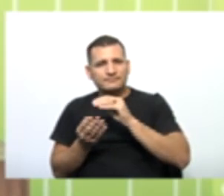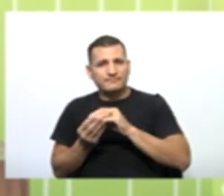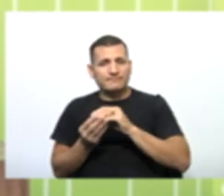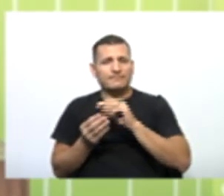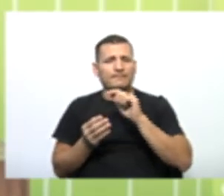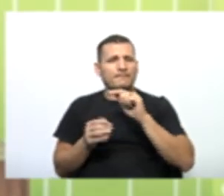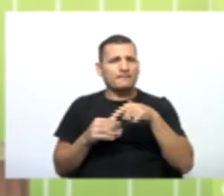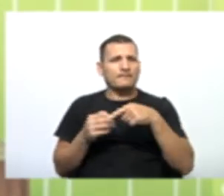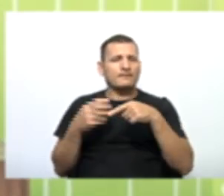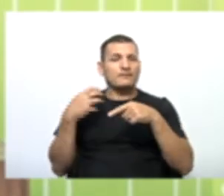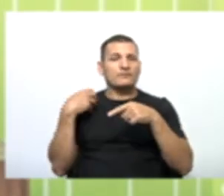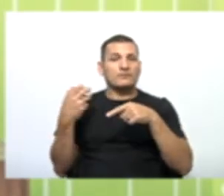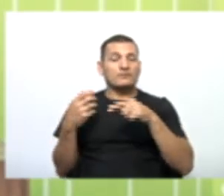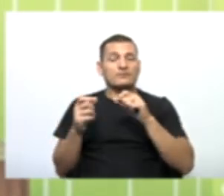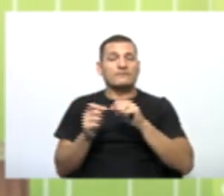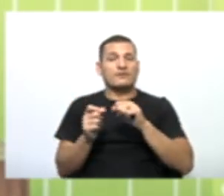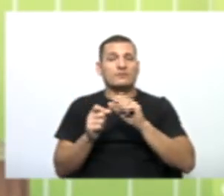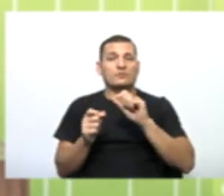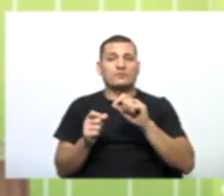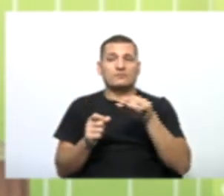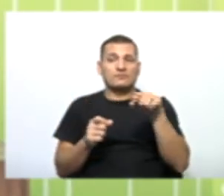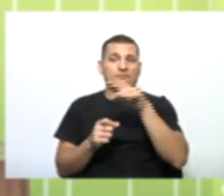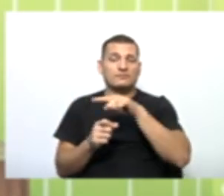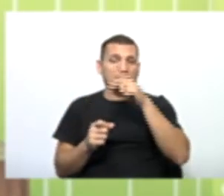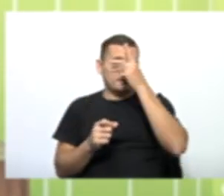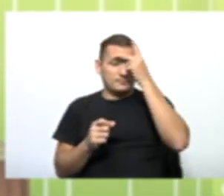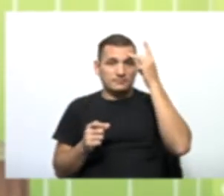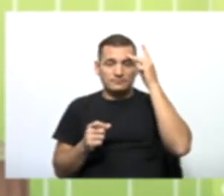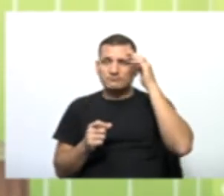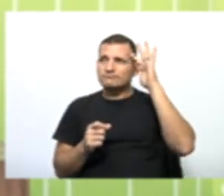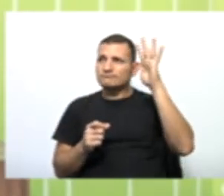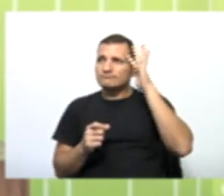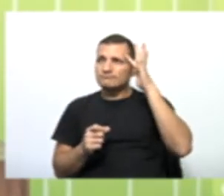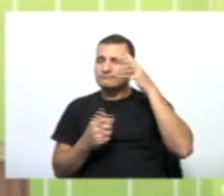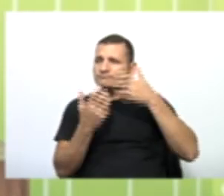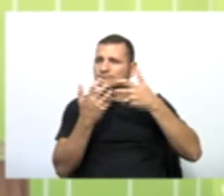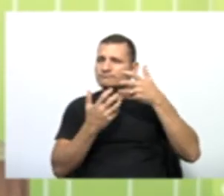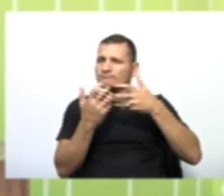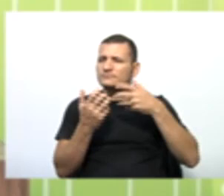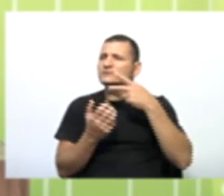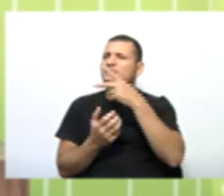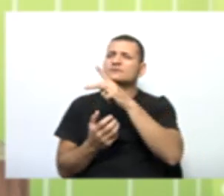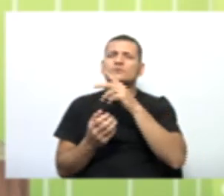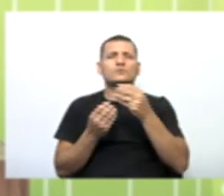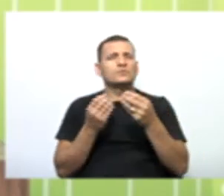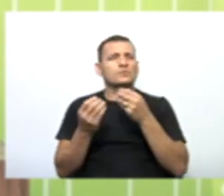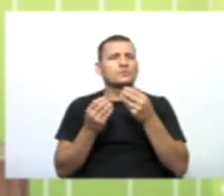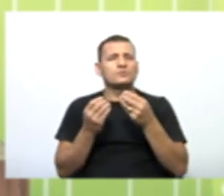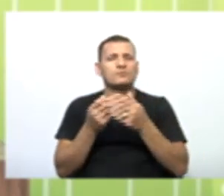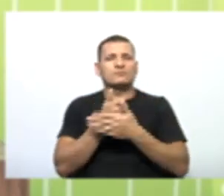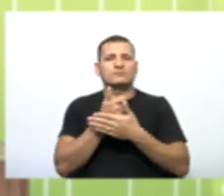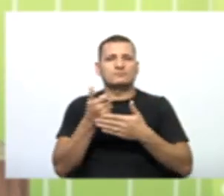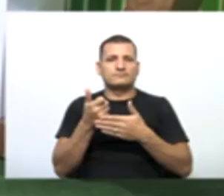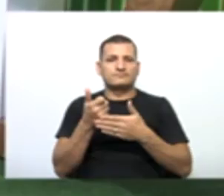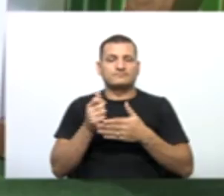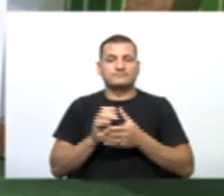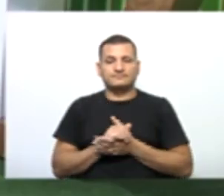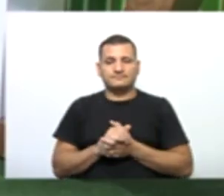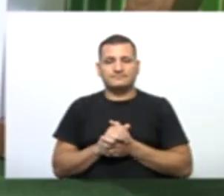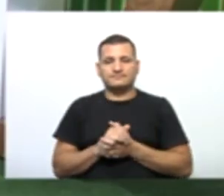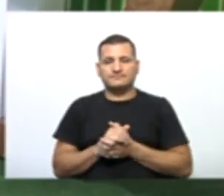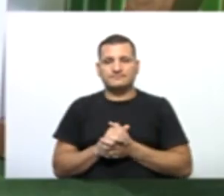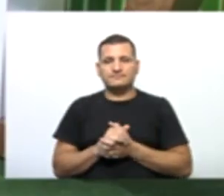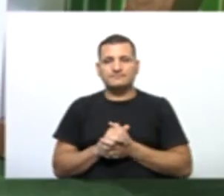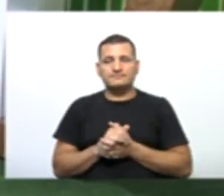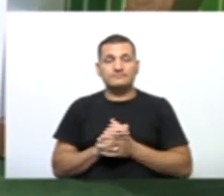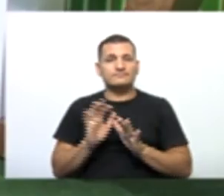as pessoas refletirem sobre a base do seu pensamento moral. E é interessante, professor, que essa questão